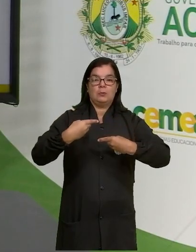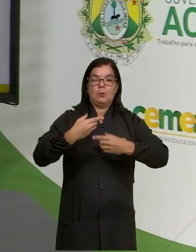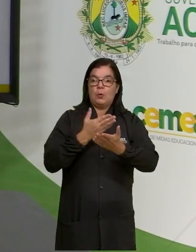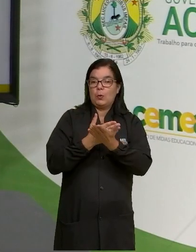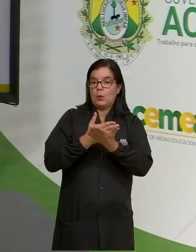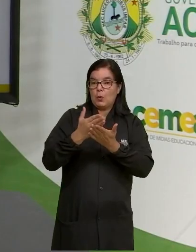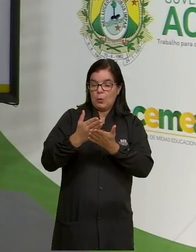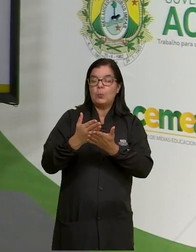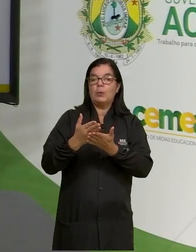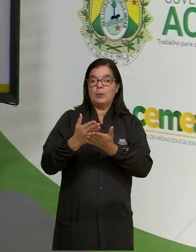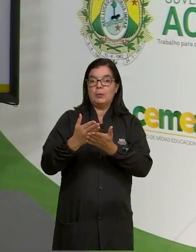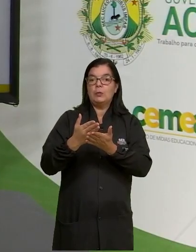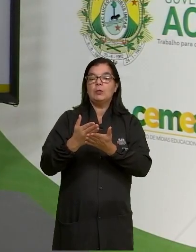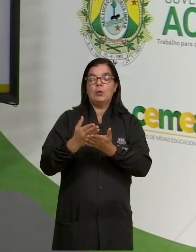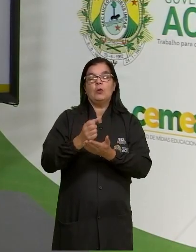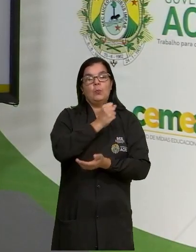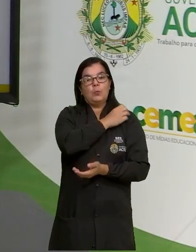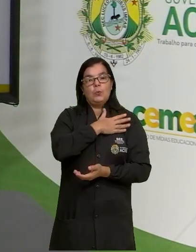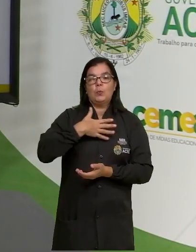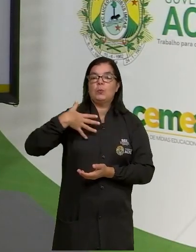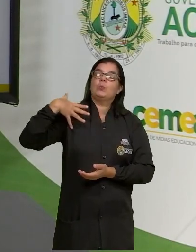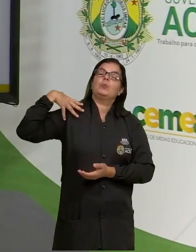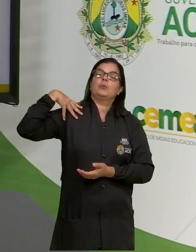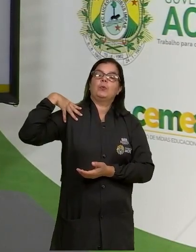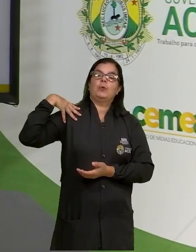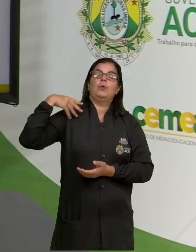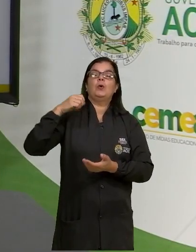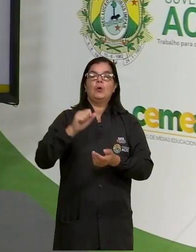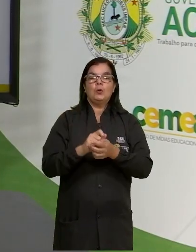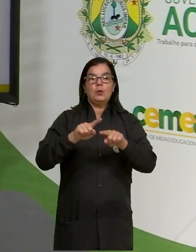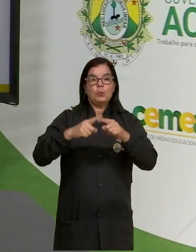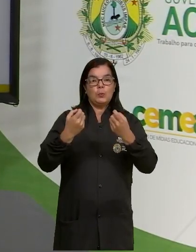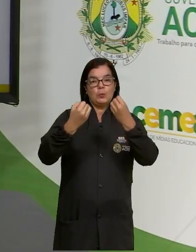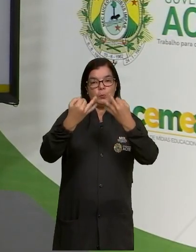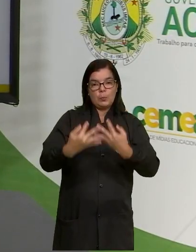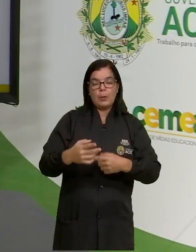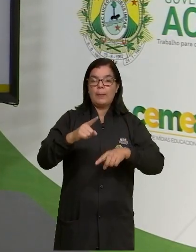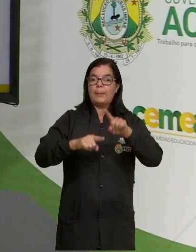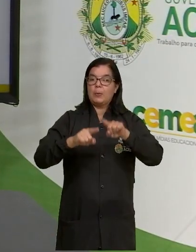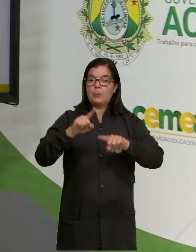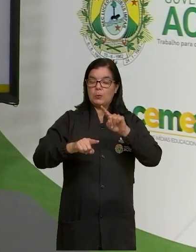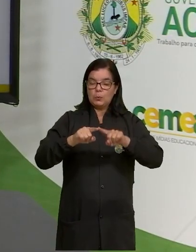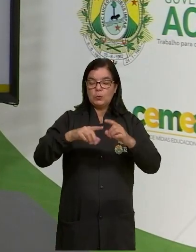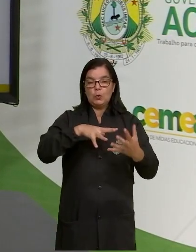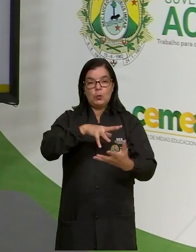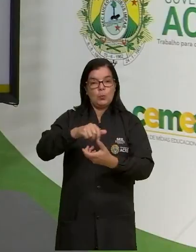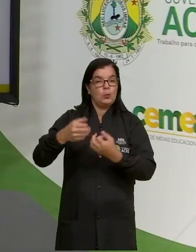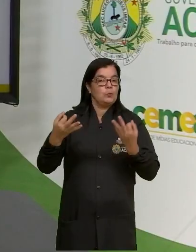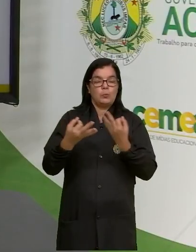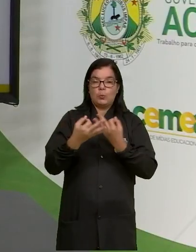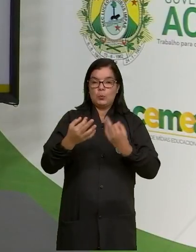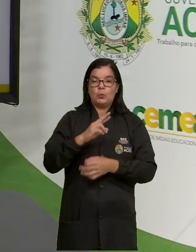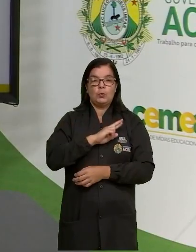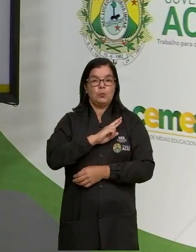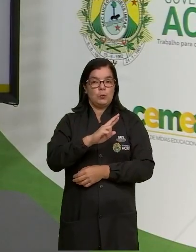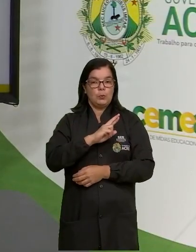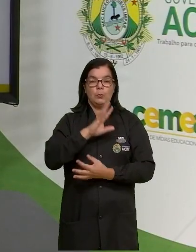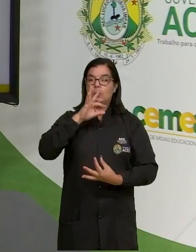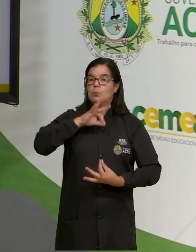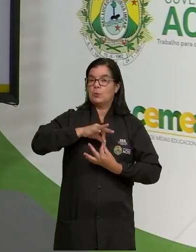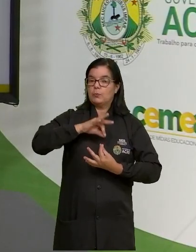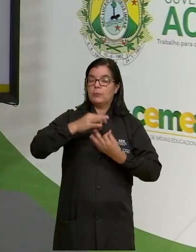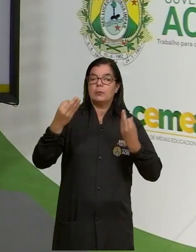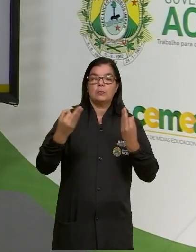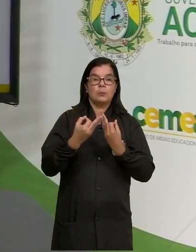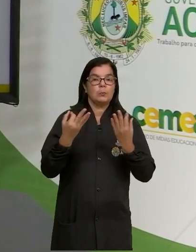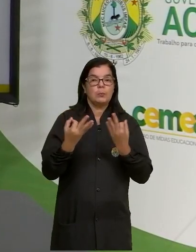período socrático, né, por Platão, que colocou o mundo material como um mundo imperfeito e o mundo espiritual como um mundo perfeito,